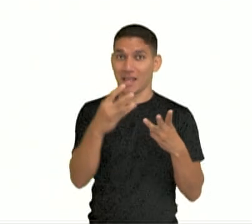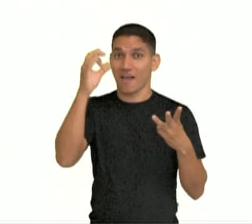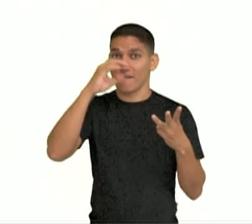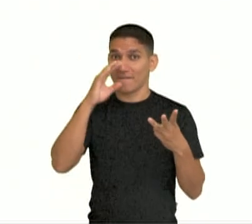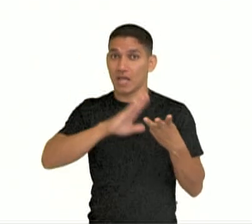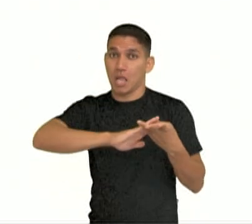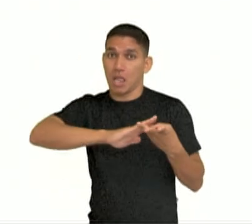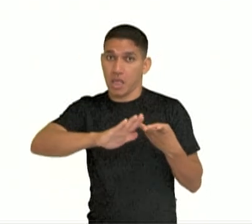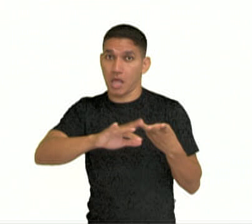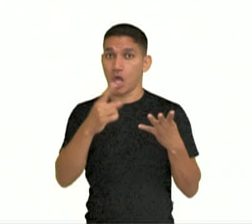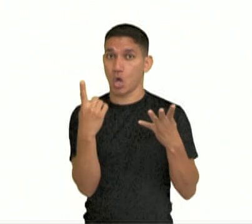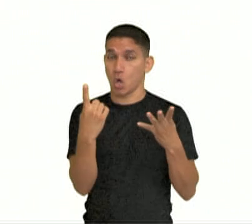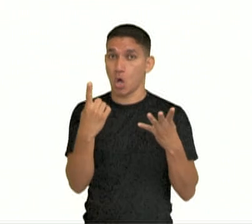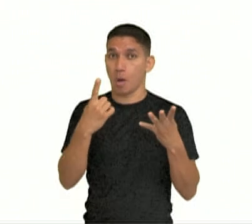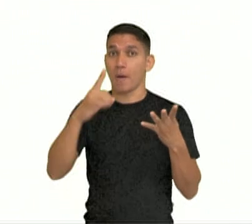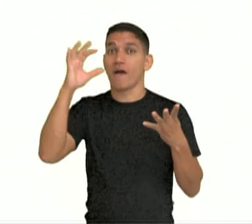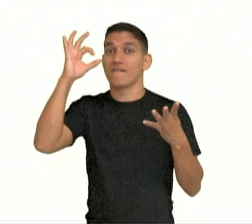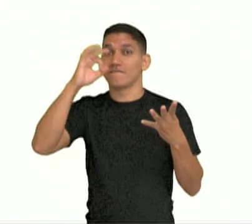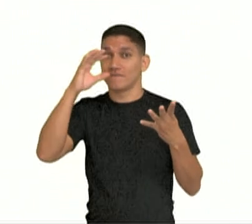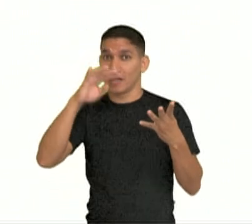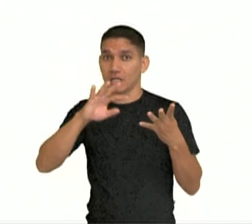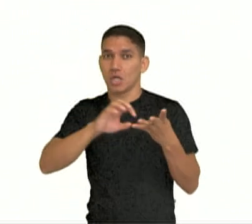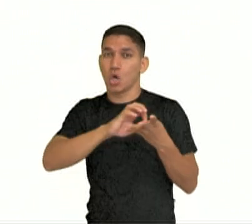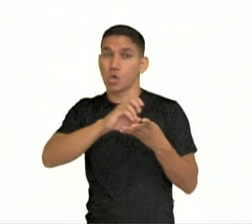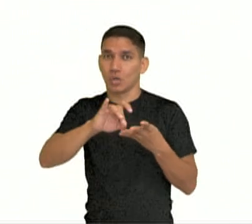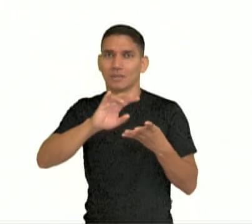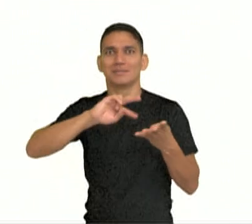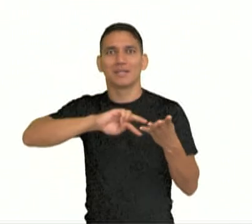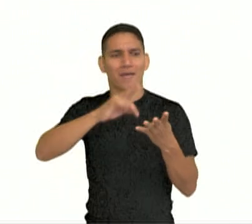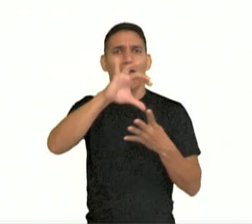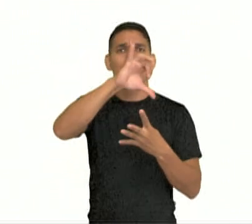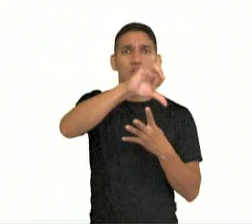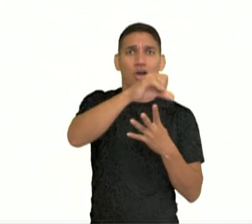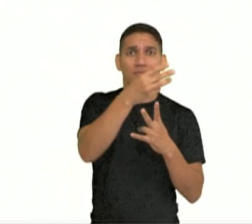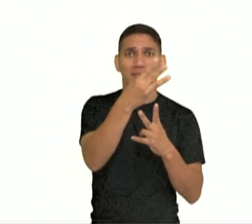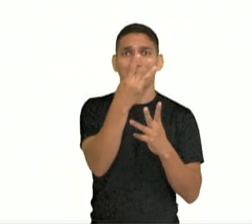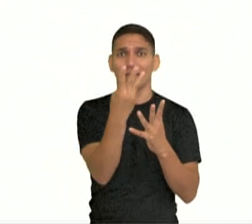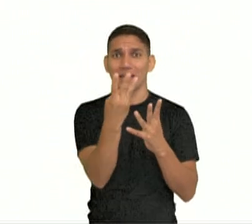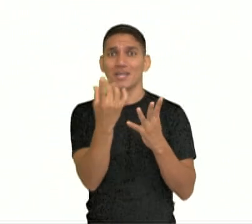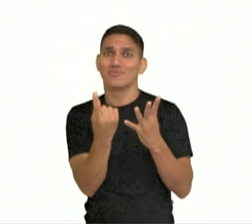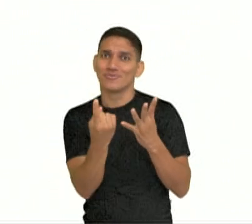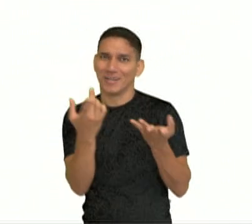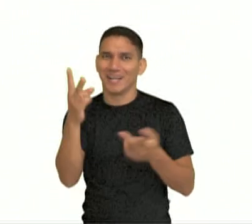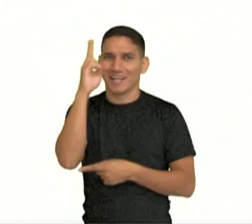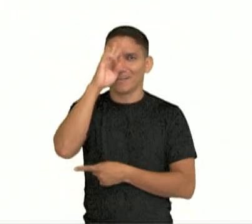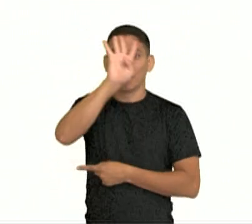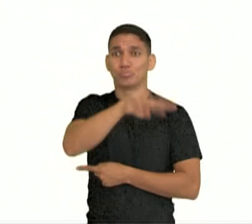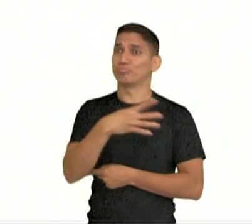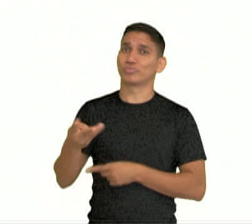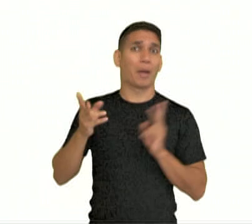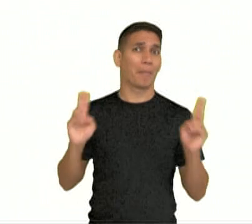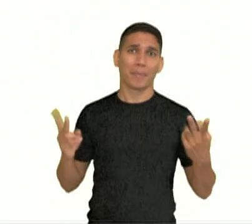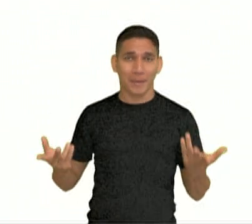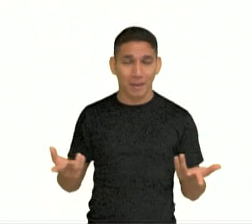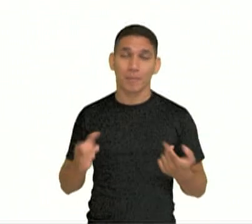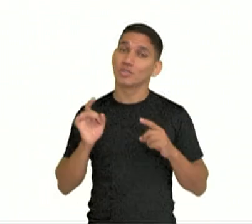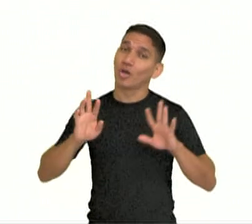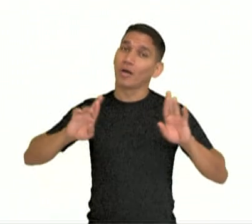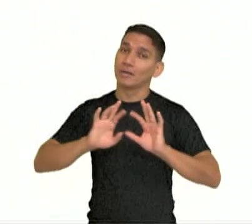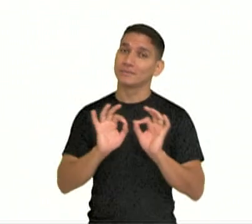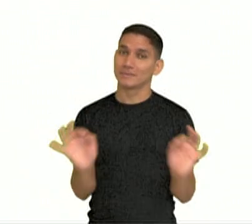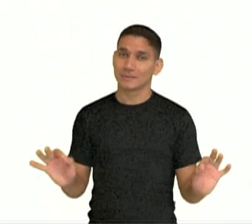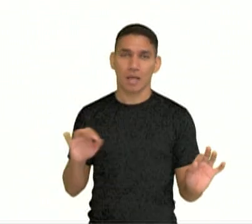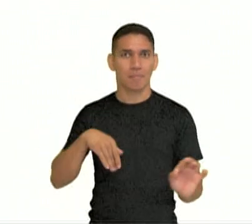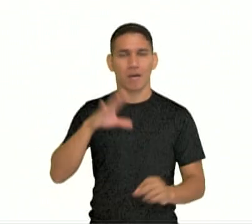e uma verde rugosa, ou seja, 9 para 3 para 3 para 1. A mesma proporção que apareceu naquele quadradão de Pinet, só que de uma forma muito